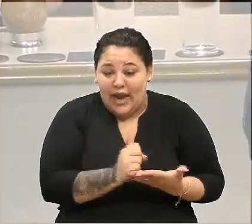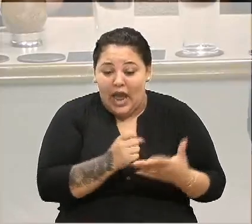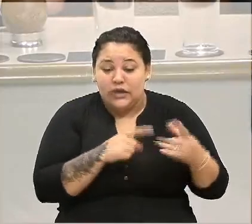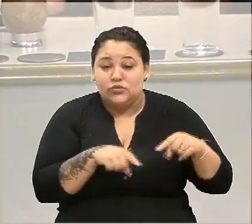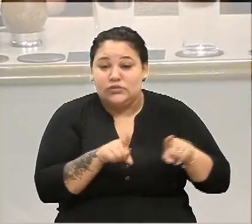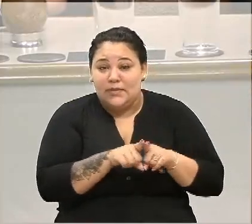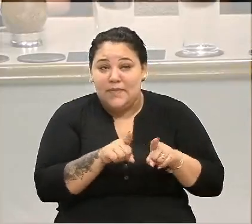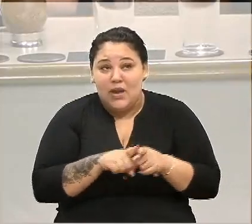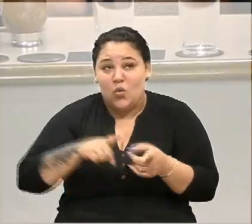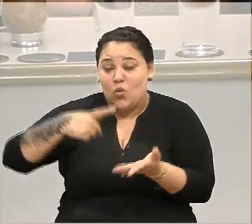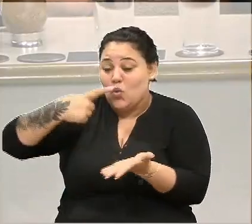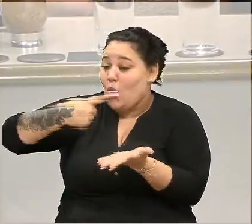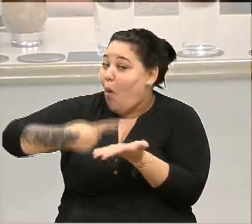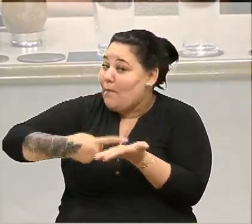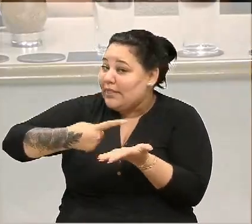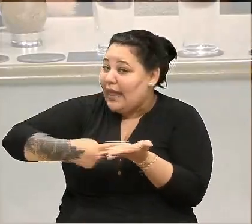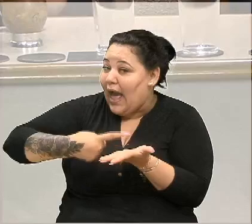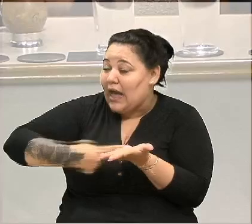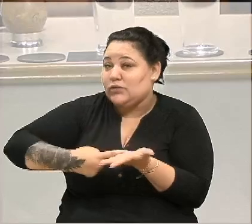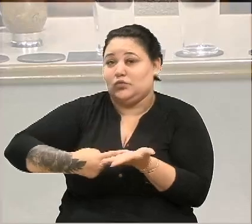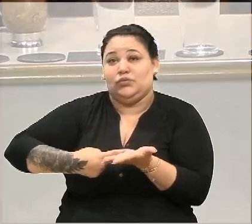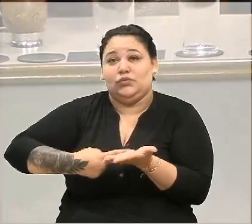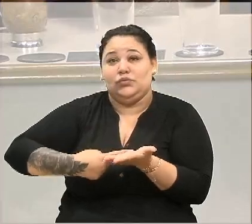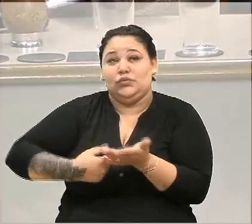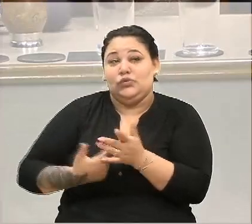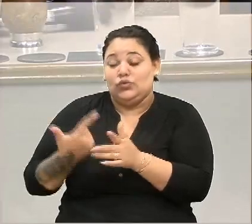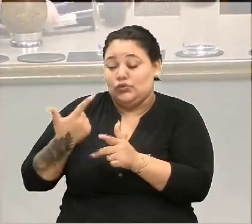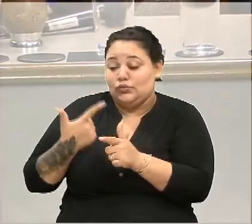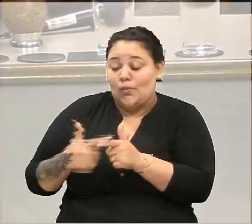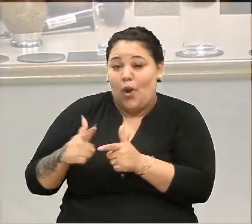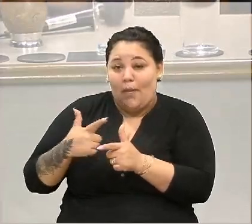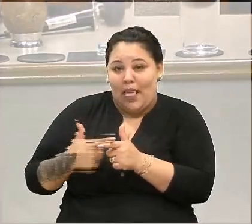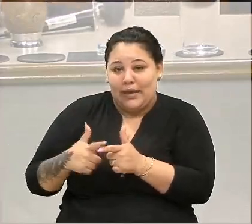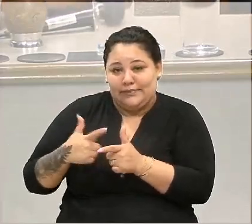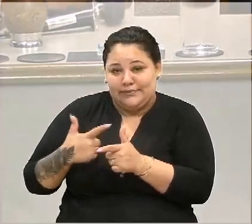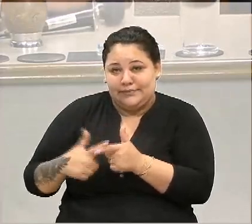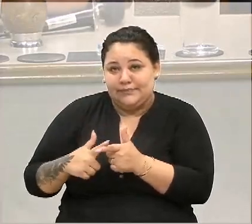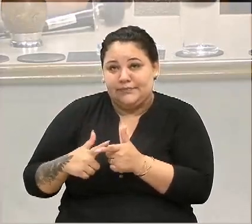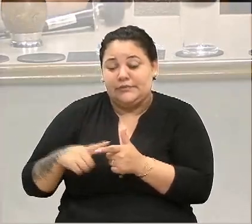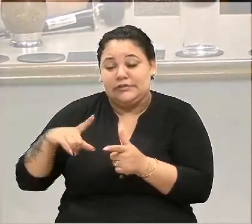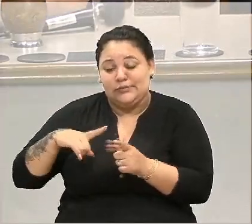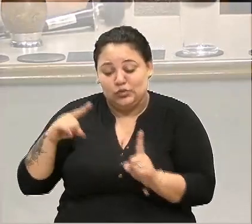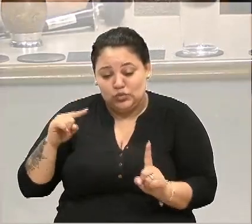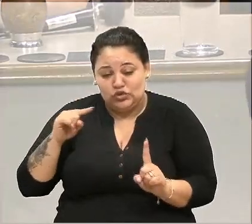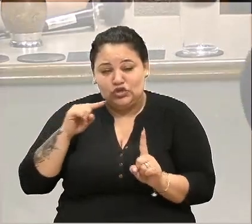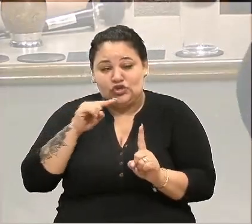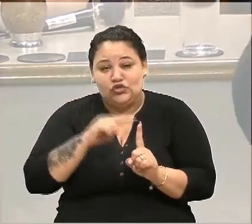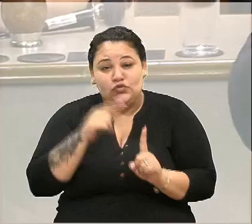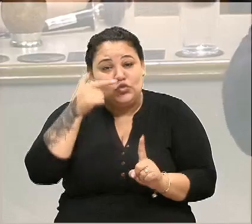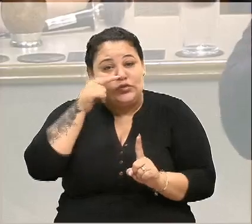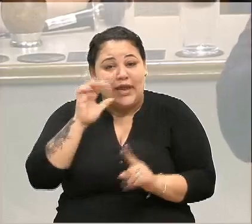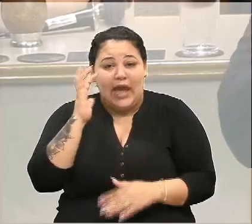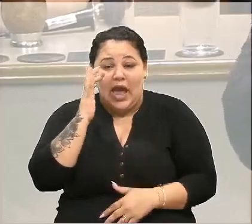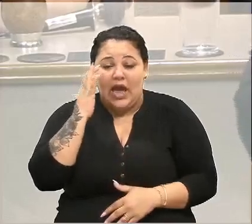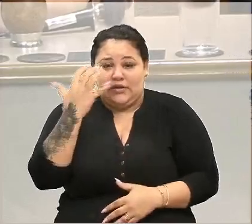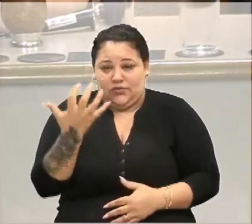um acordo, que os problemas sejam previsíveis e com a